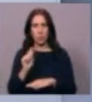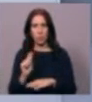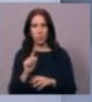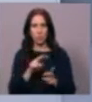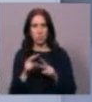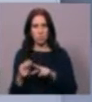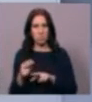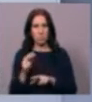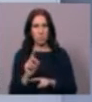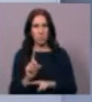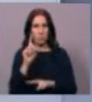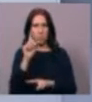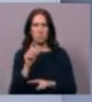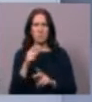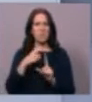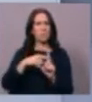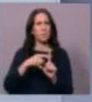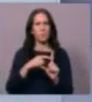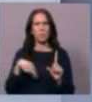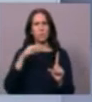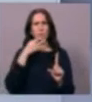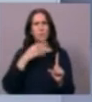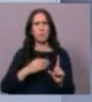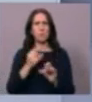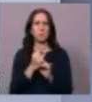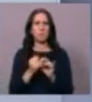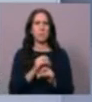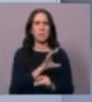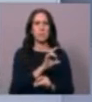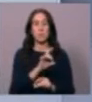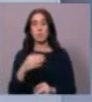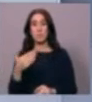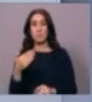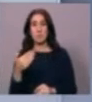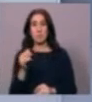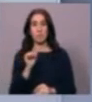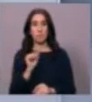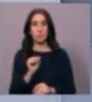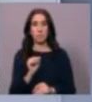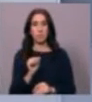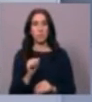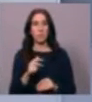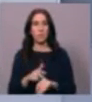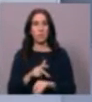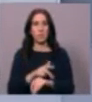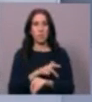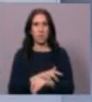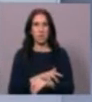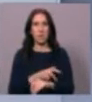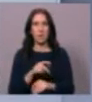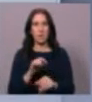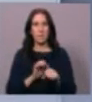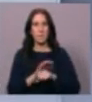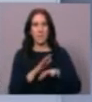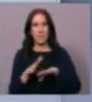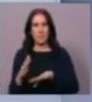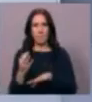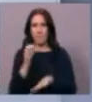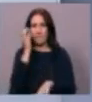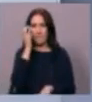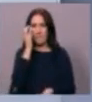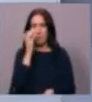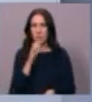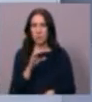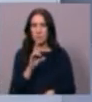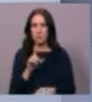gradualmente para norte. Temperaturas em todo o arquipélago entre os 16 e 17 graus de Ponta Delgada e a agitação marítima também forte, até